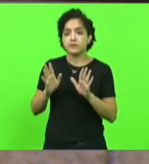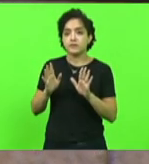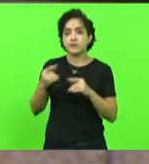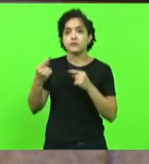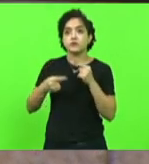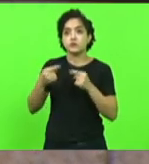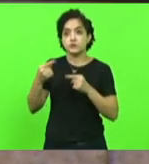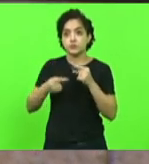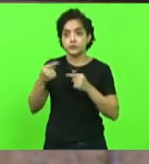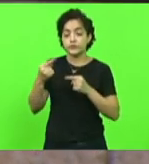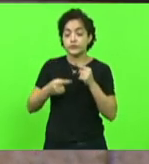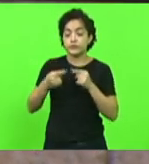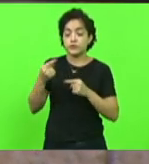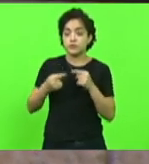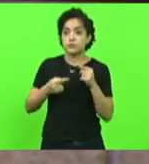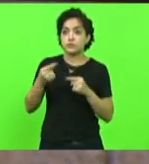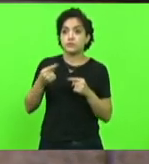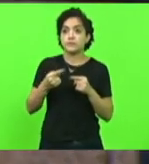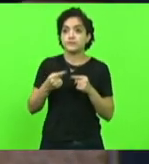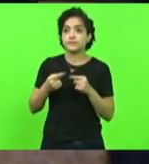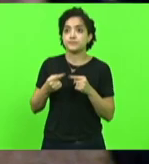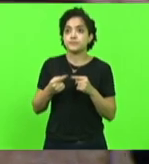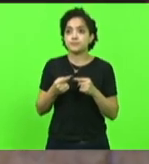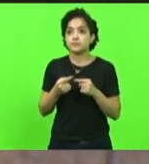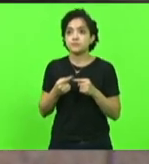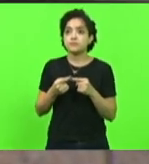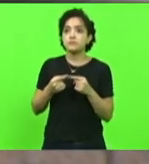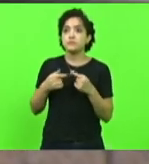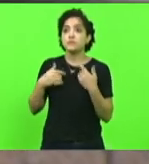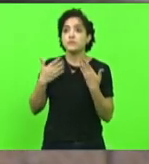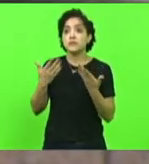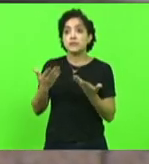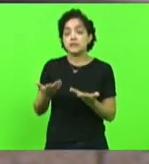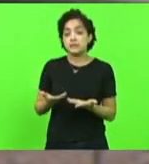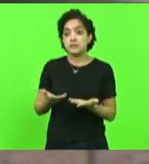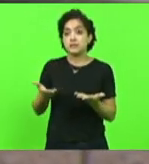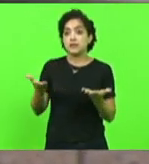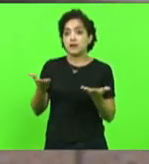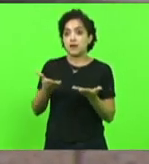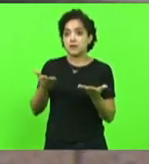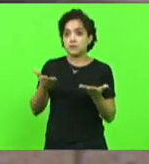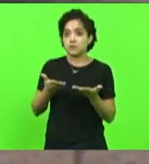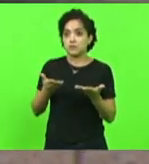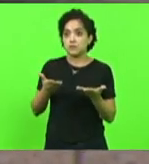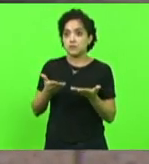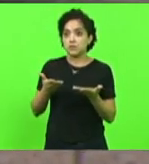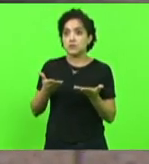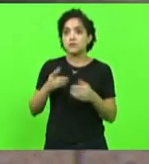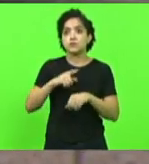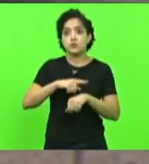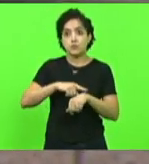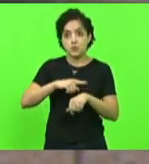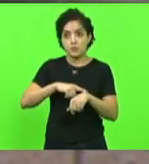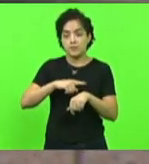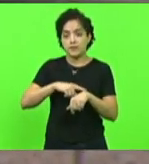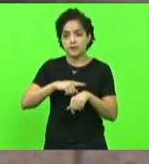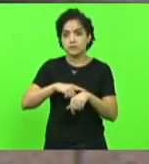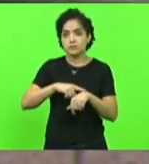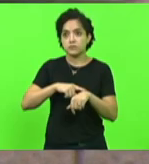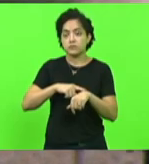tela deste parlamento e, finalmente, chegamos no momento do veredito final.